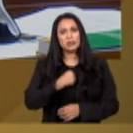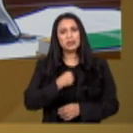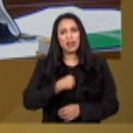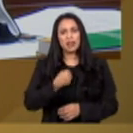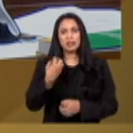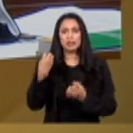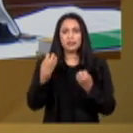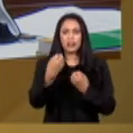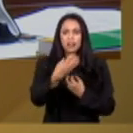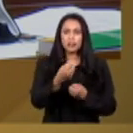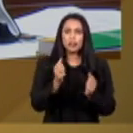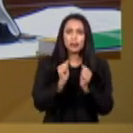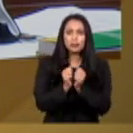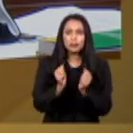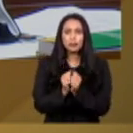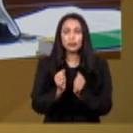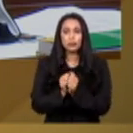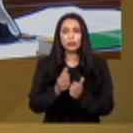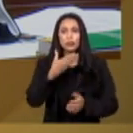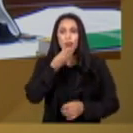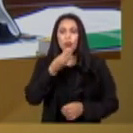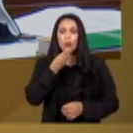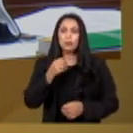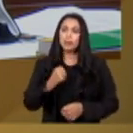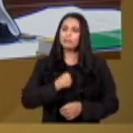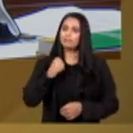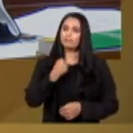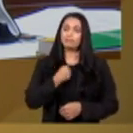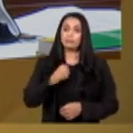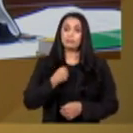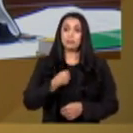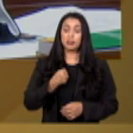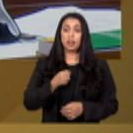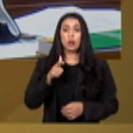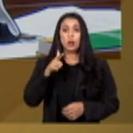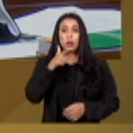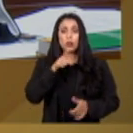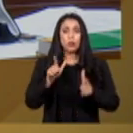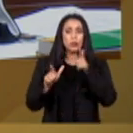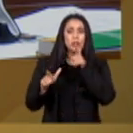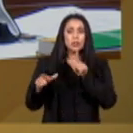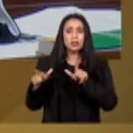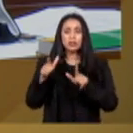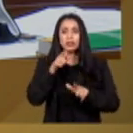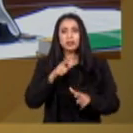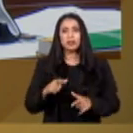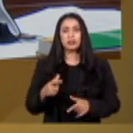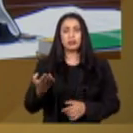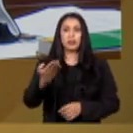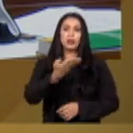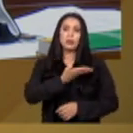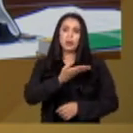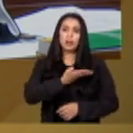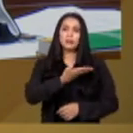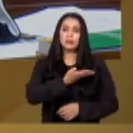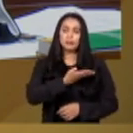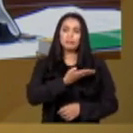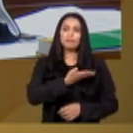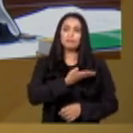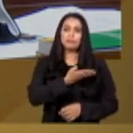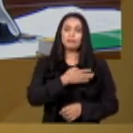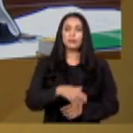onde vibrante um homem absolutamente computador e um grande amigo